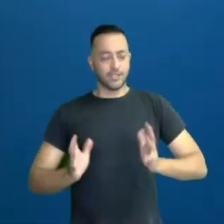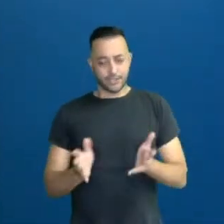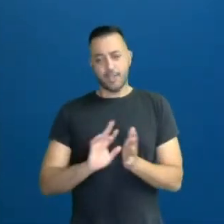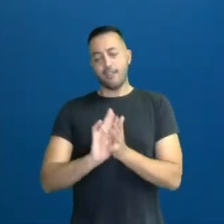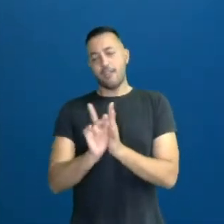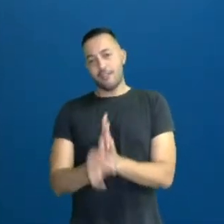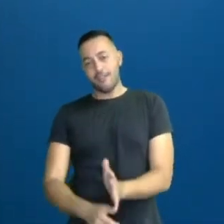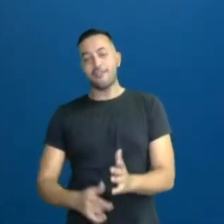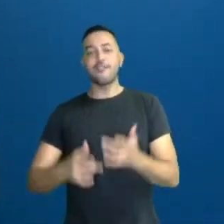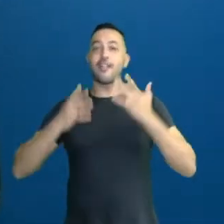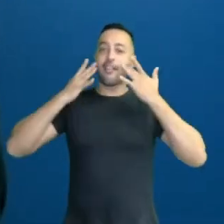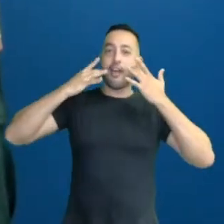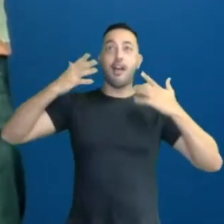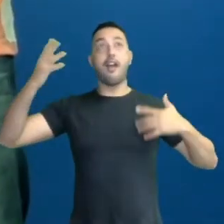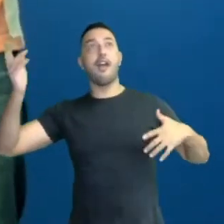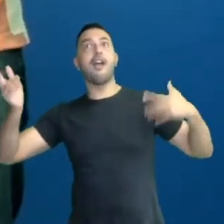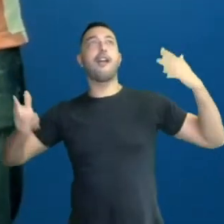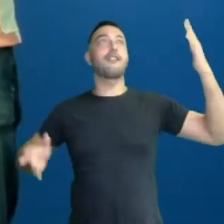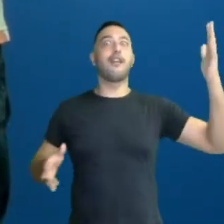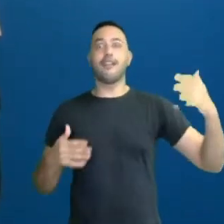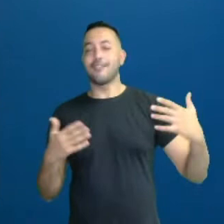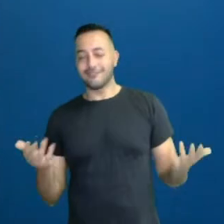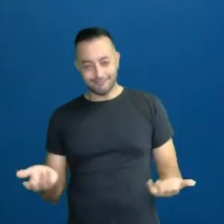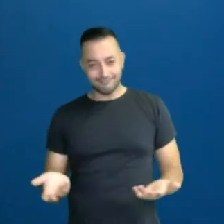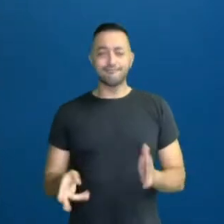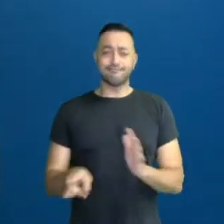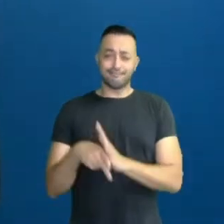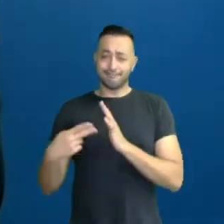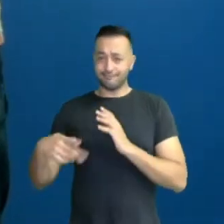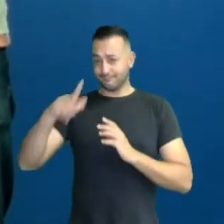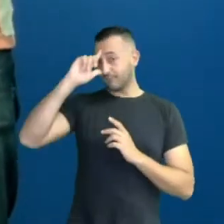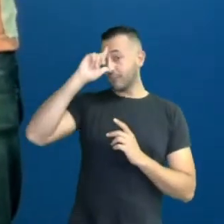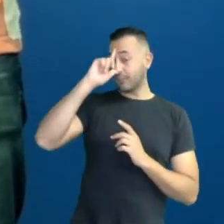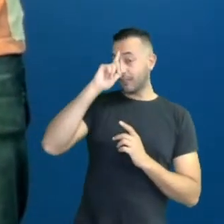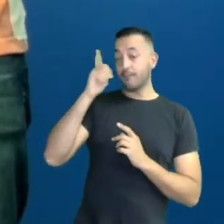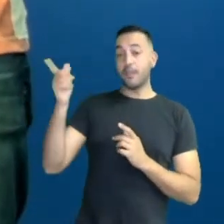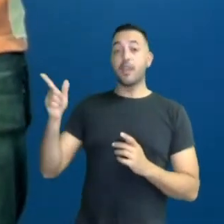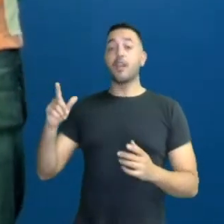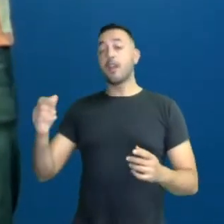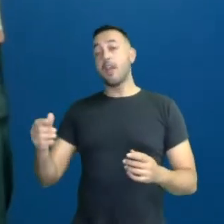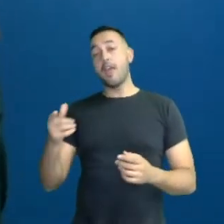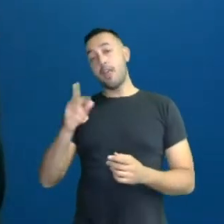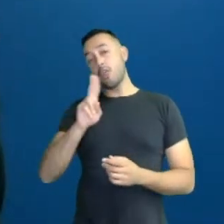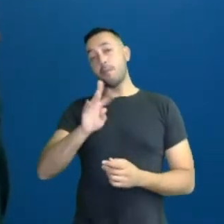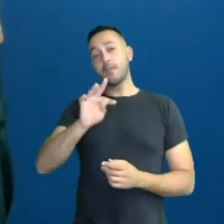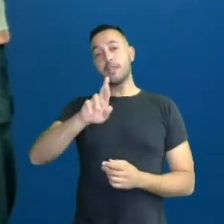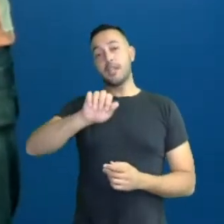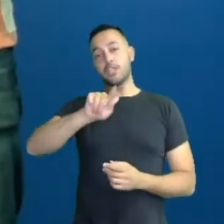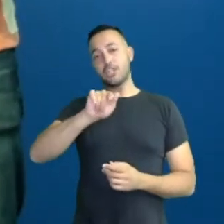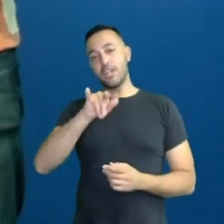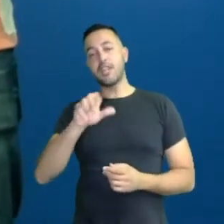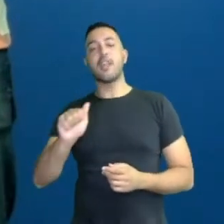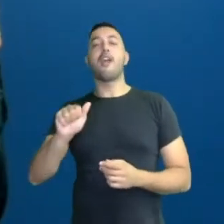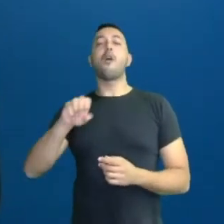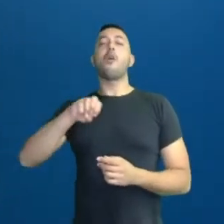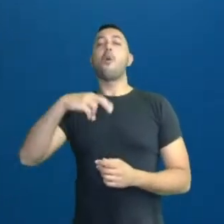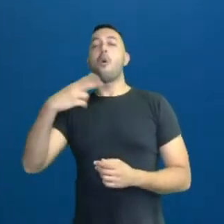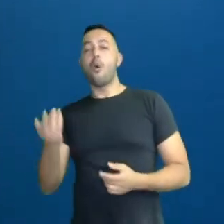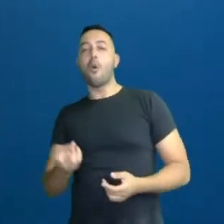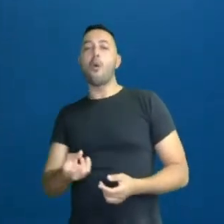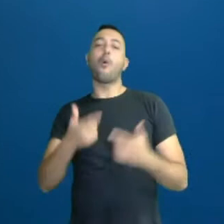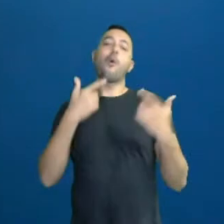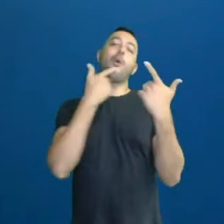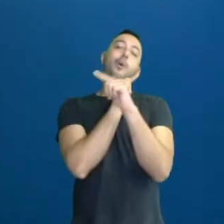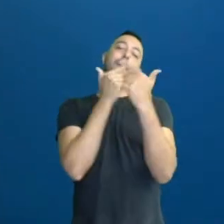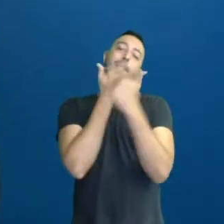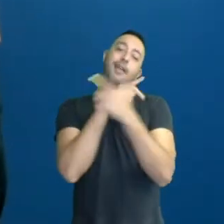de atuação que conhecemos atualmente, é herança também dos gregos, as tragédias gregas, as comédias gregas. Tudo